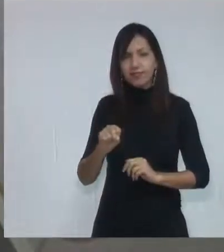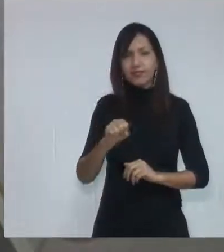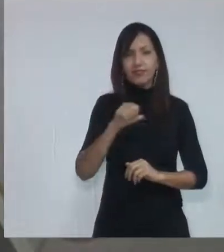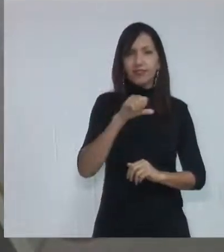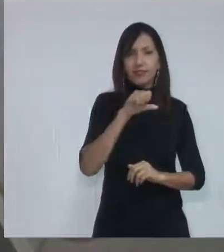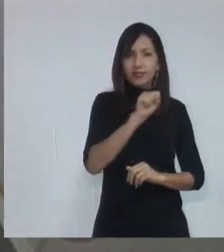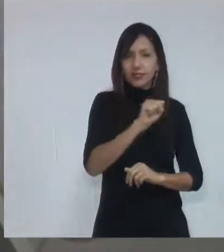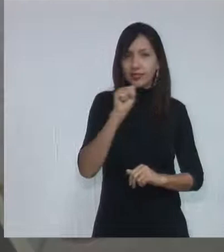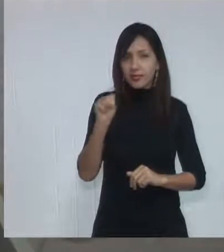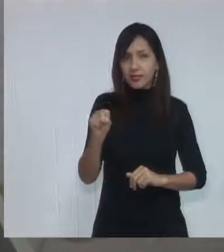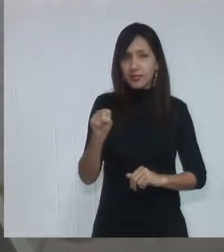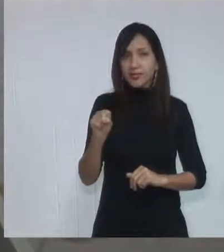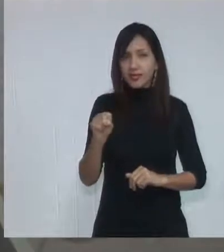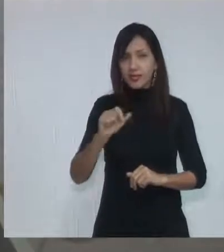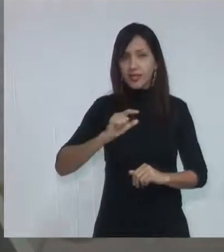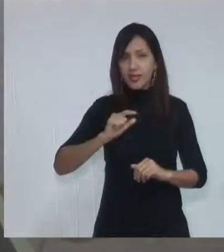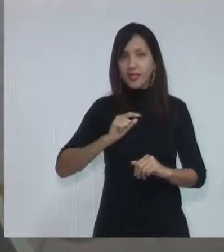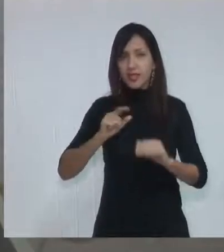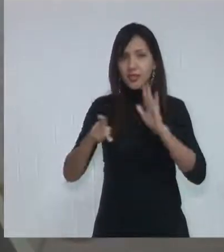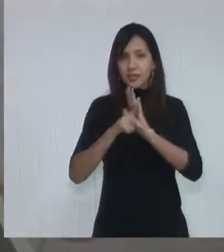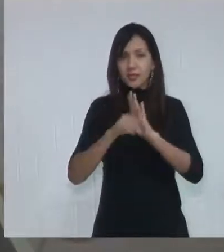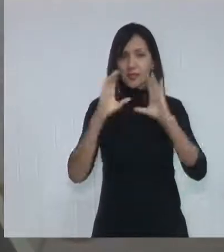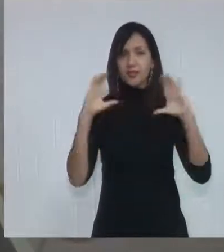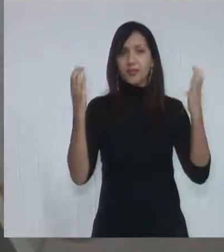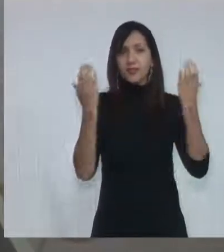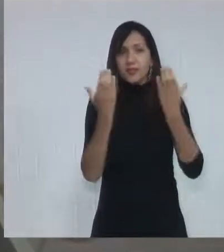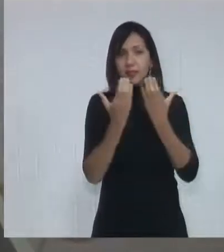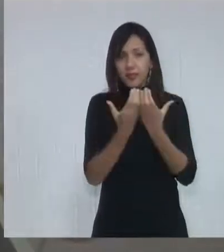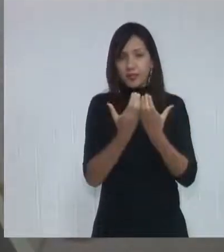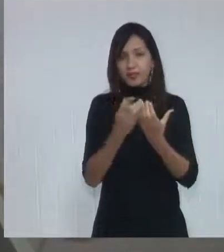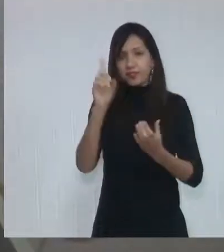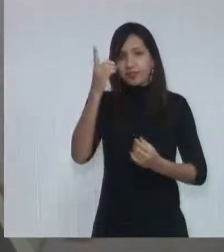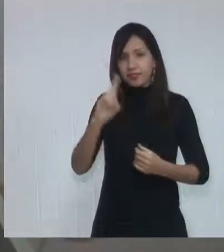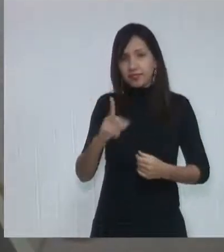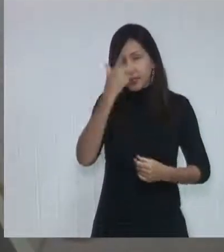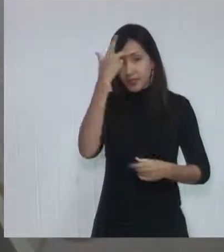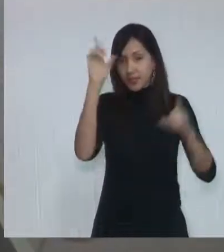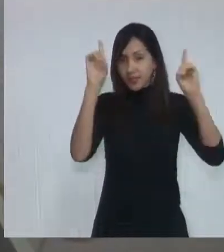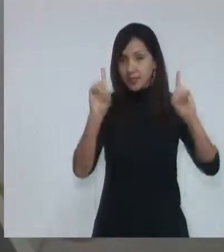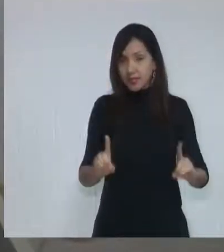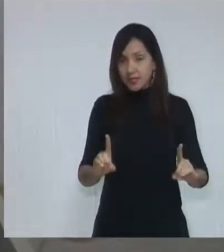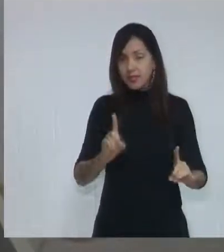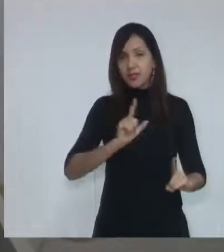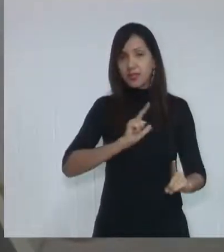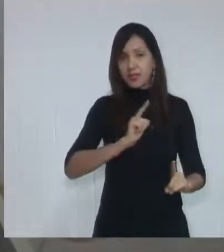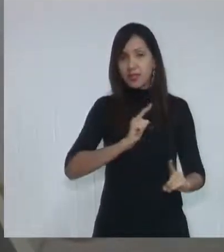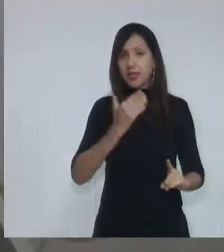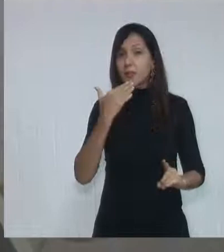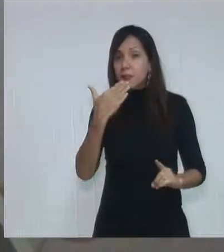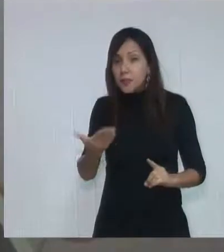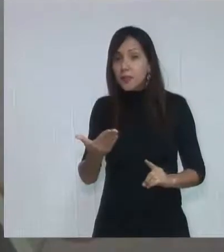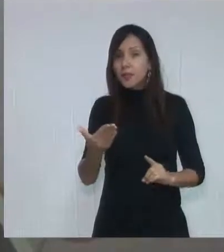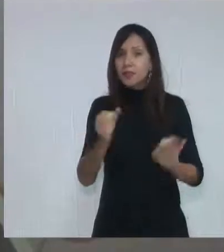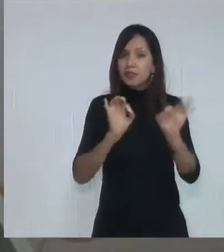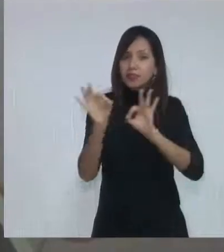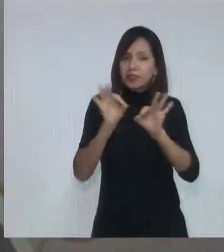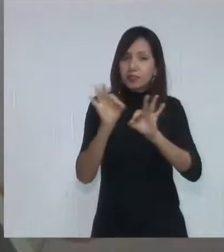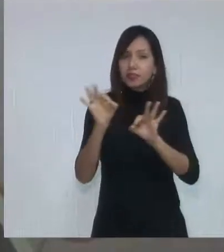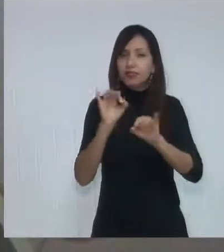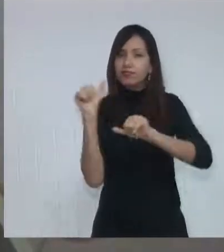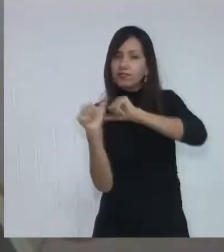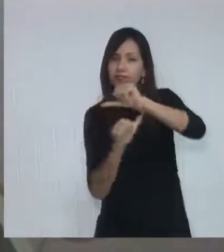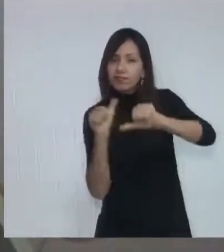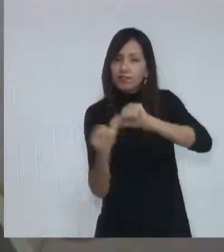88, e na Convenção sobre os Direitos da Pessoa com Deficiência. A proposta de reforma exclui do nome da